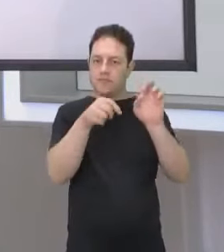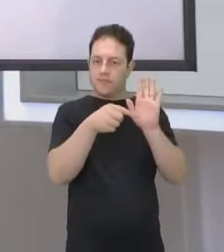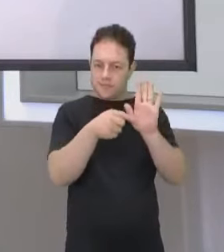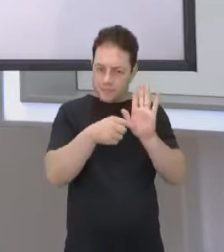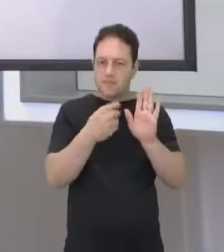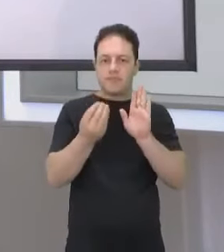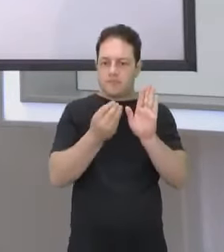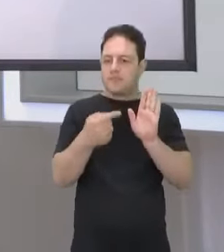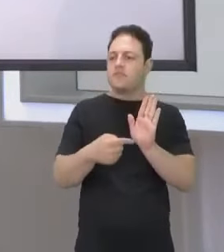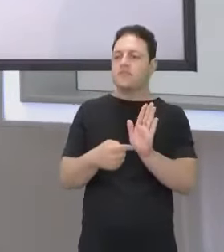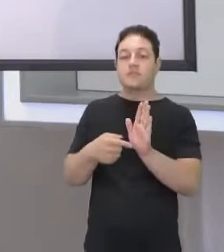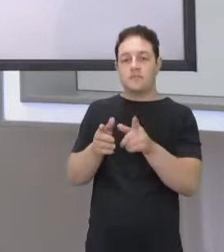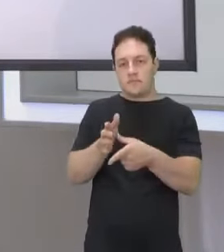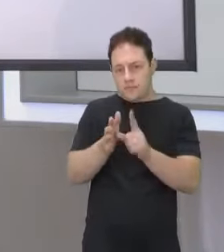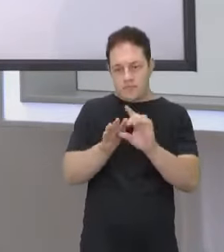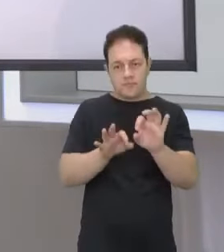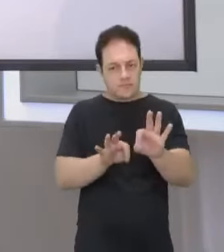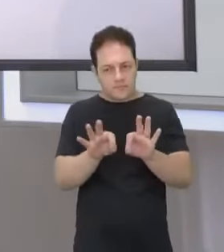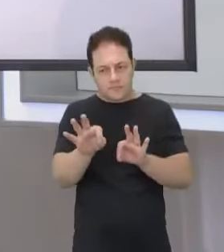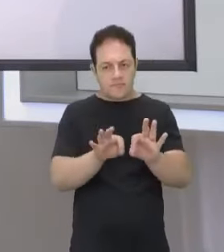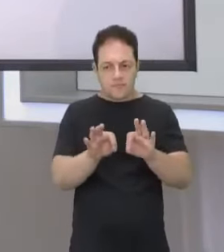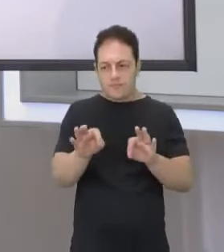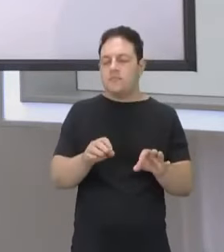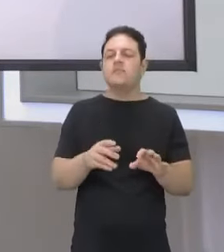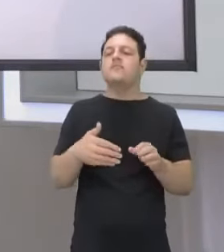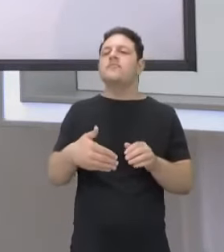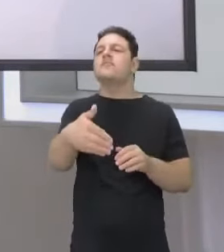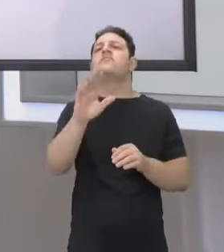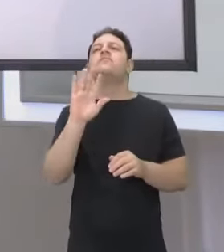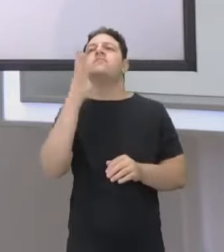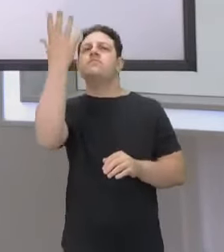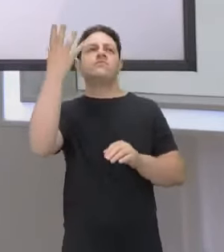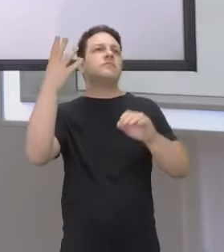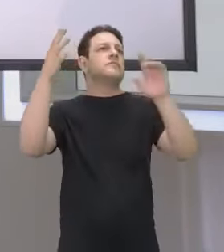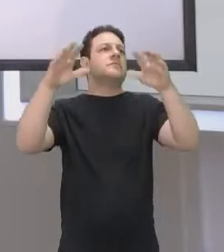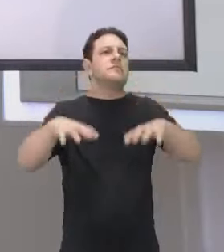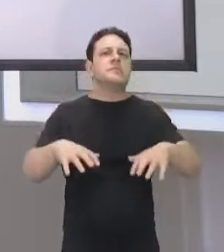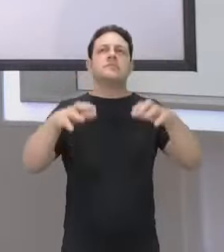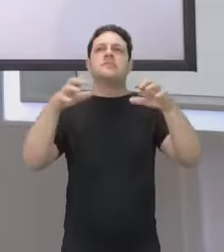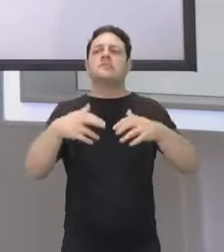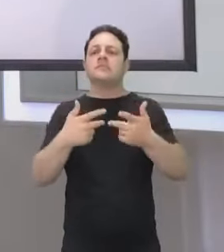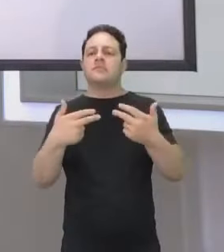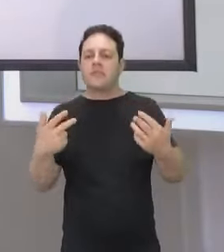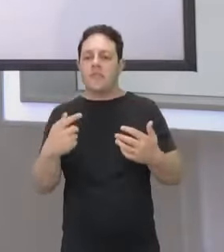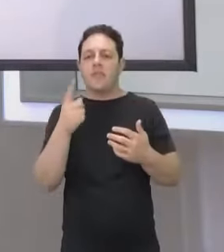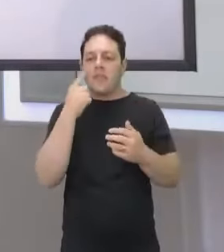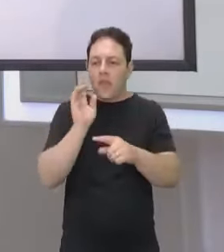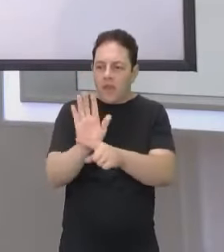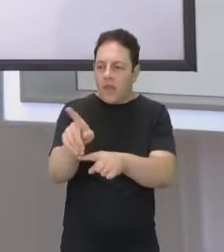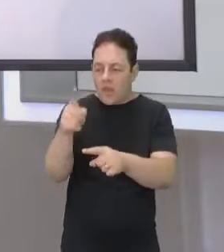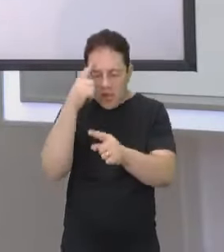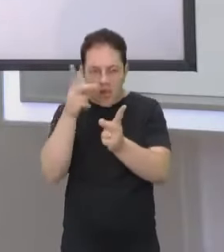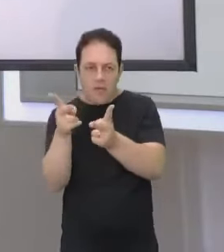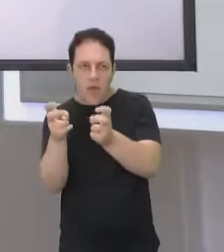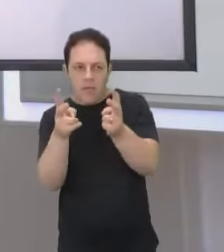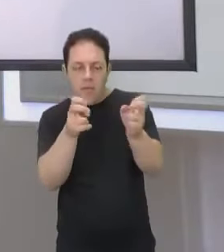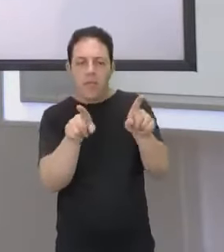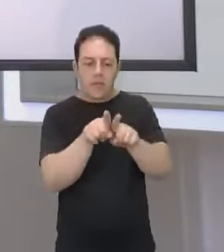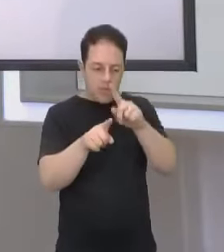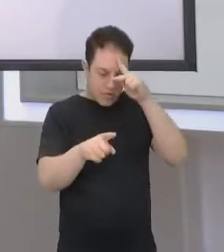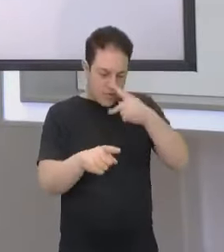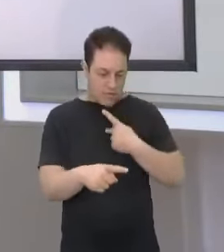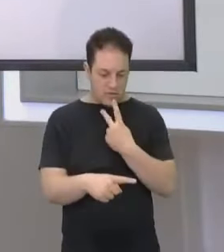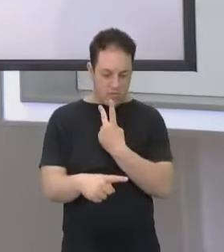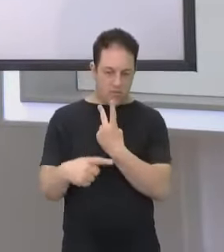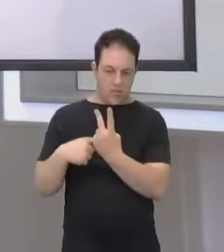né, de forma a se preparar para o enfrentamento de um desastre, né, desenvolvendo percepção e